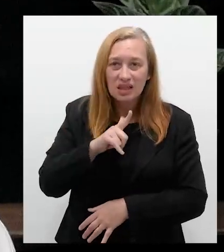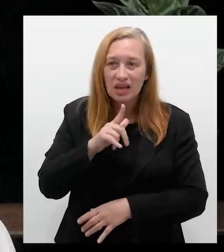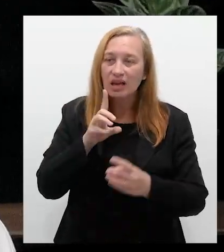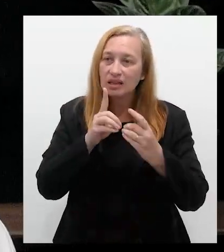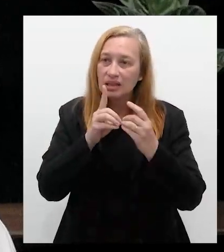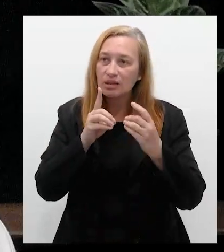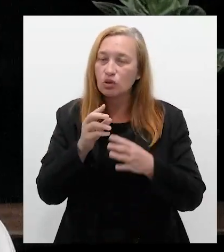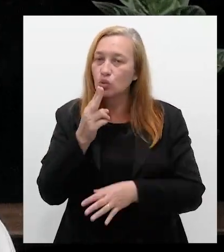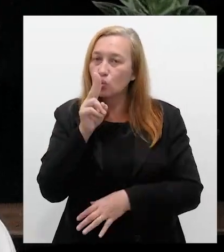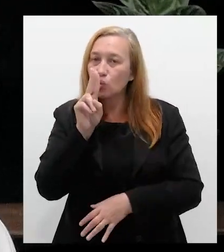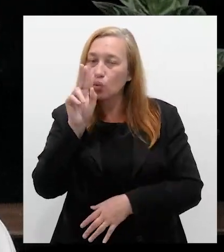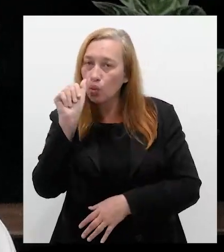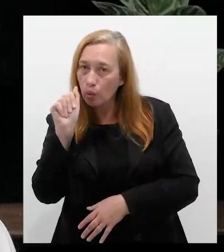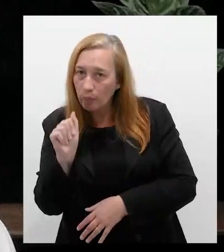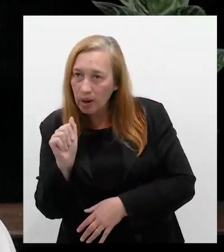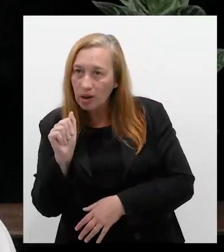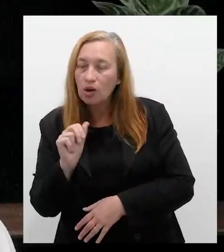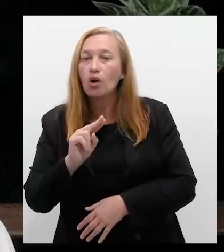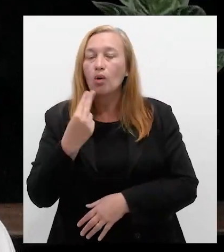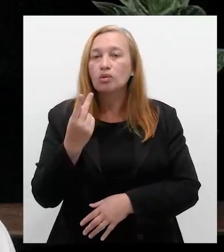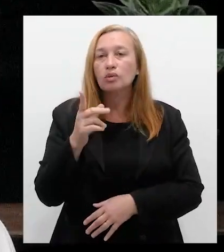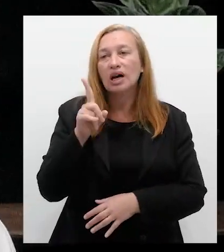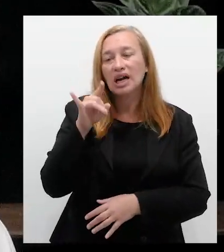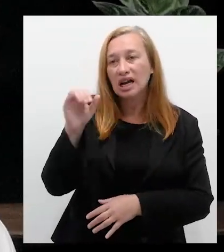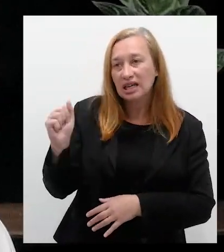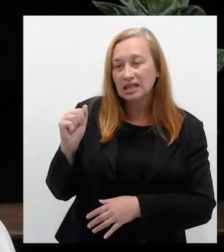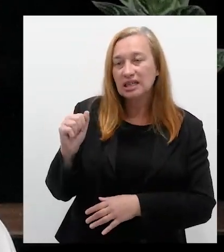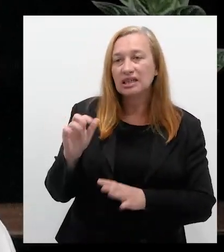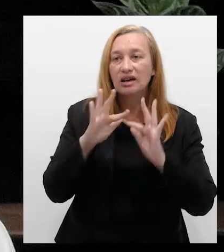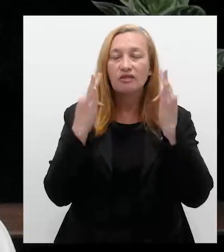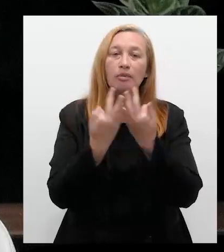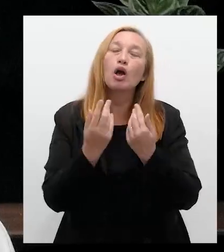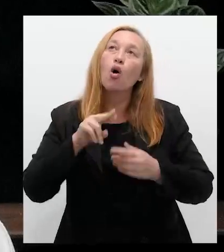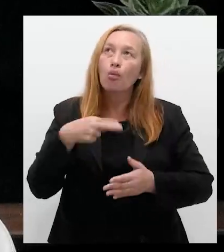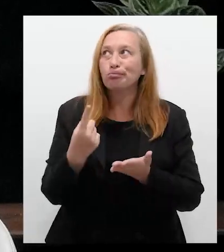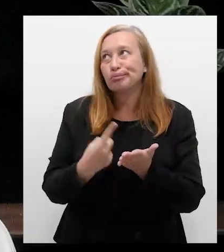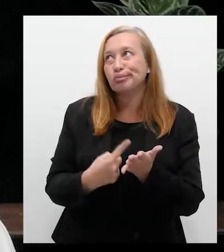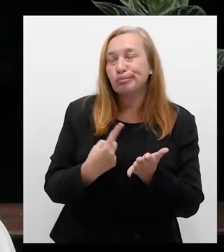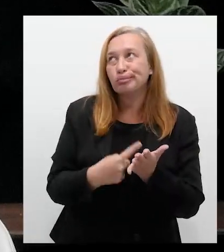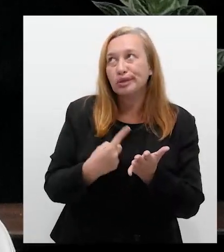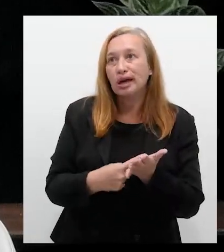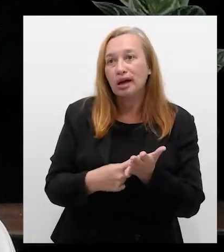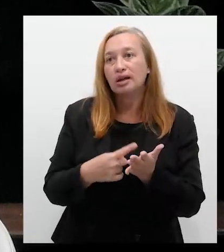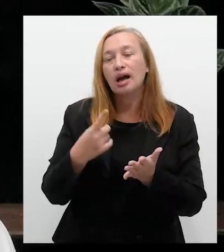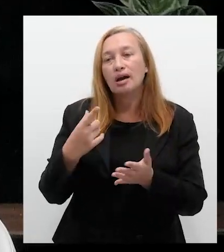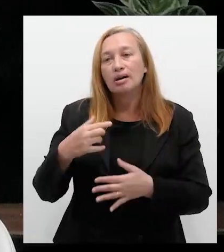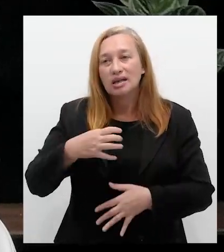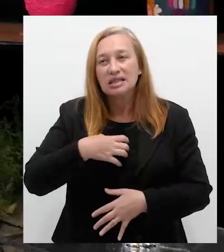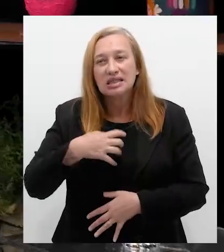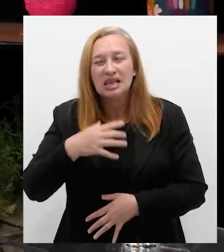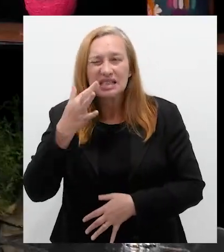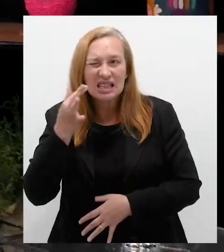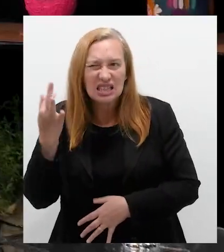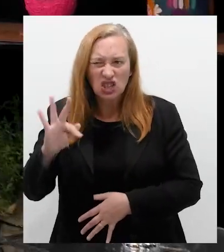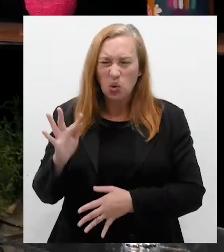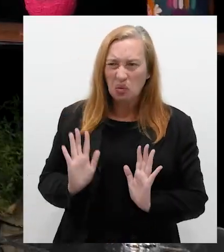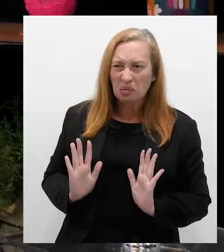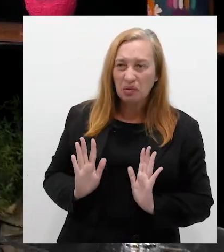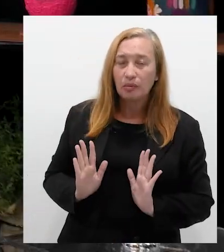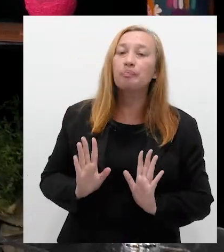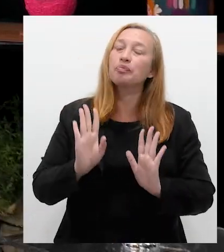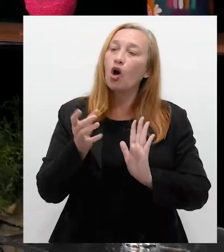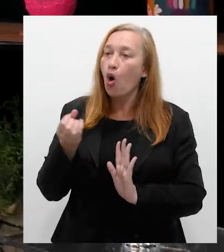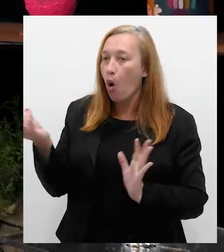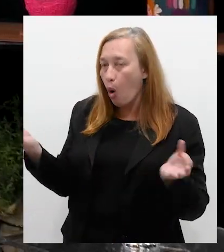por exemplo, numa UPA ou numa clínica da família, ou isso tem que ser marcado? Quer dizer, a pessoa fica com dor? Ótima pergunta, Vicente.